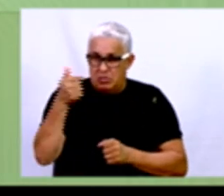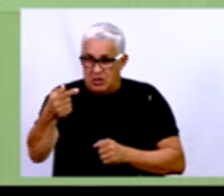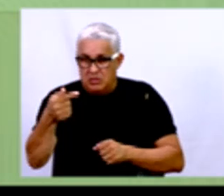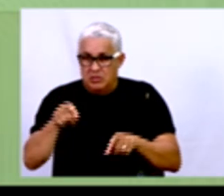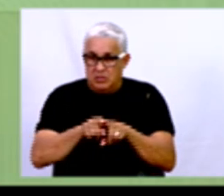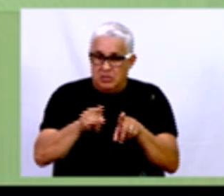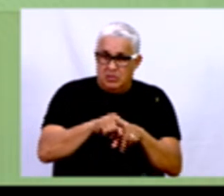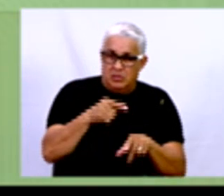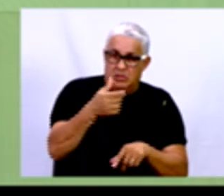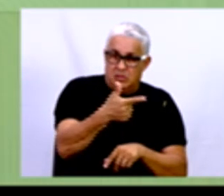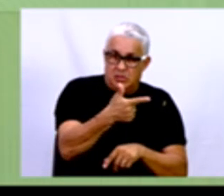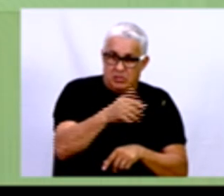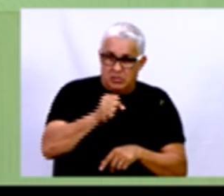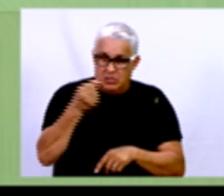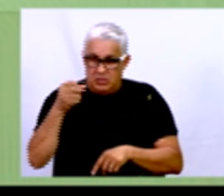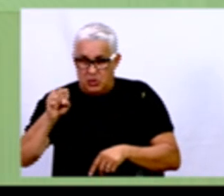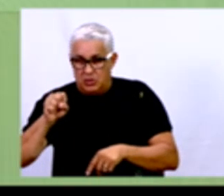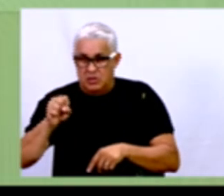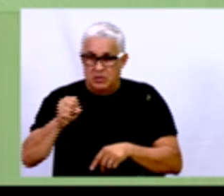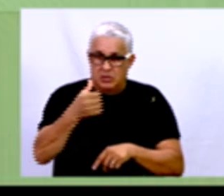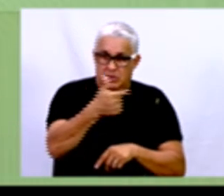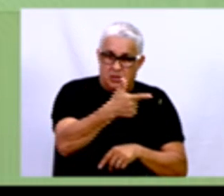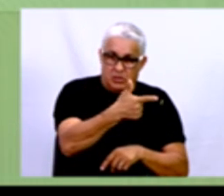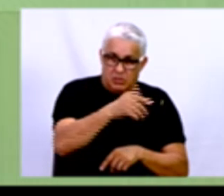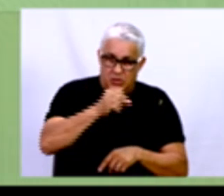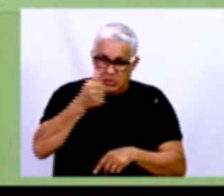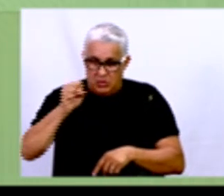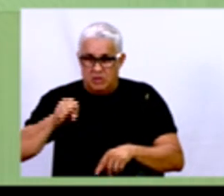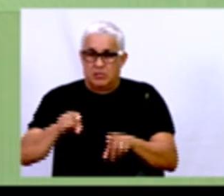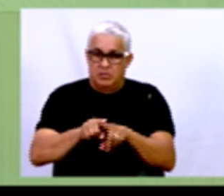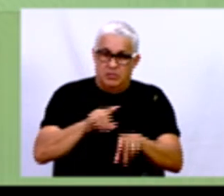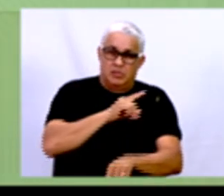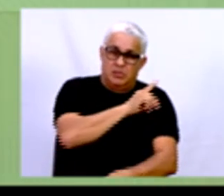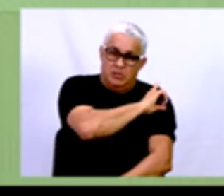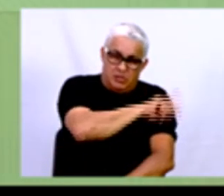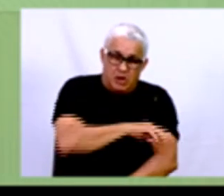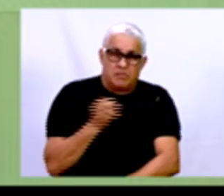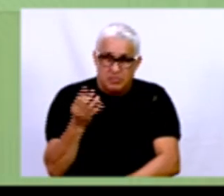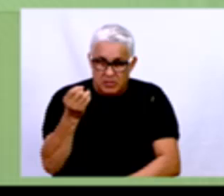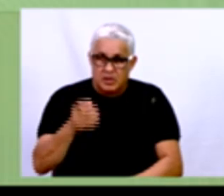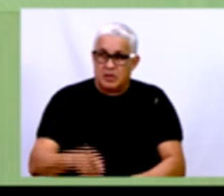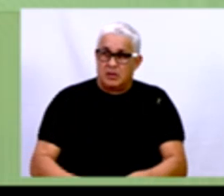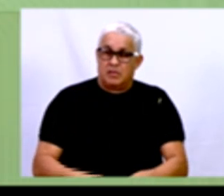O presidente Helder Valim, PSDB, diz que os dados devem ser